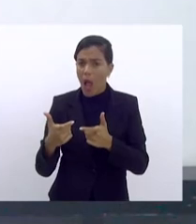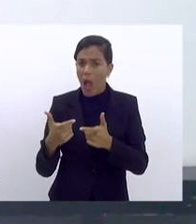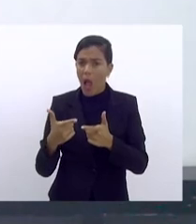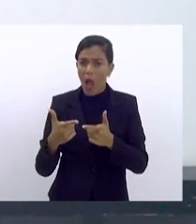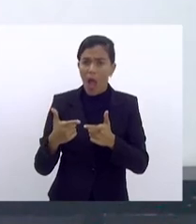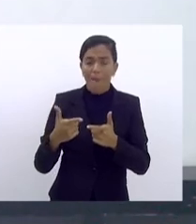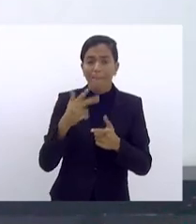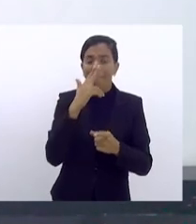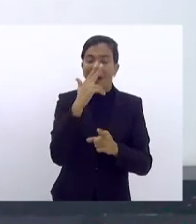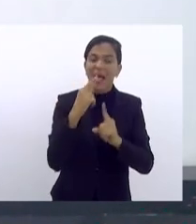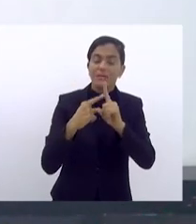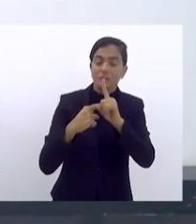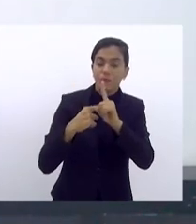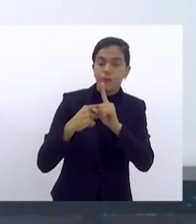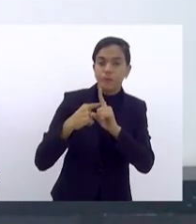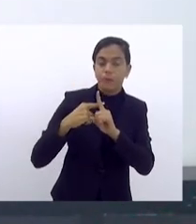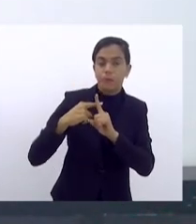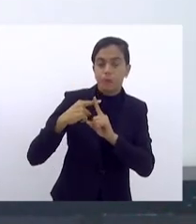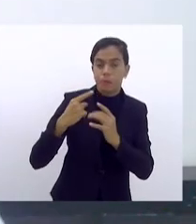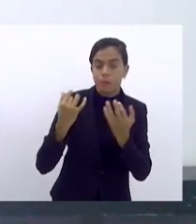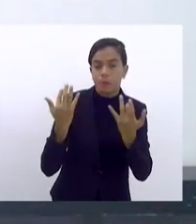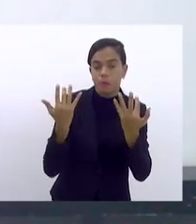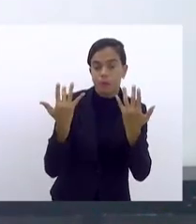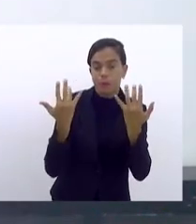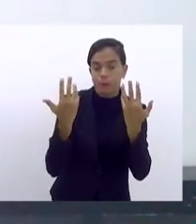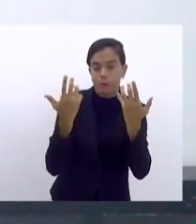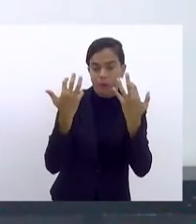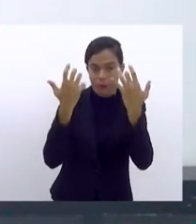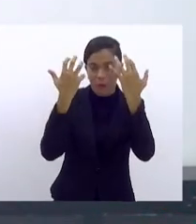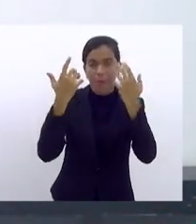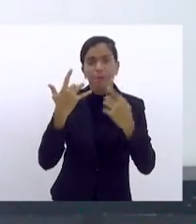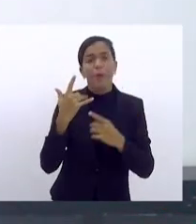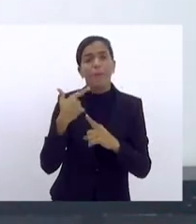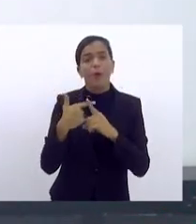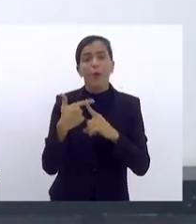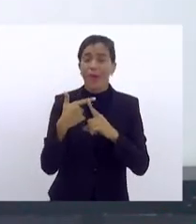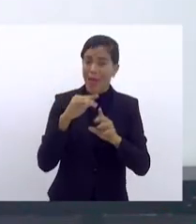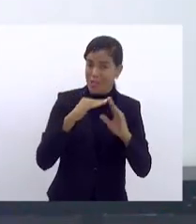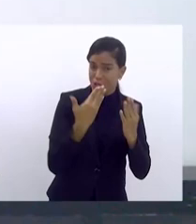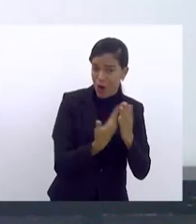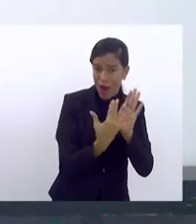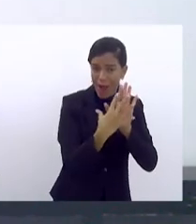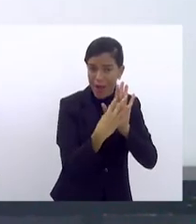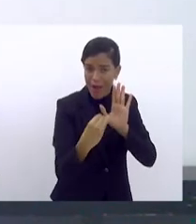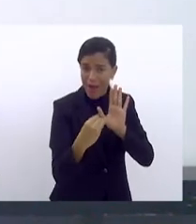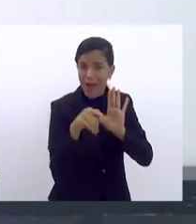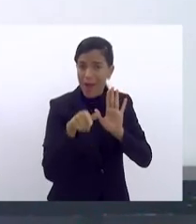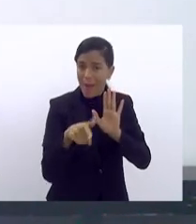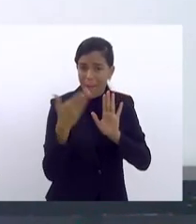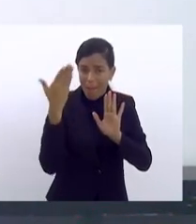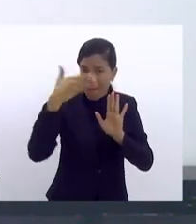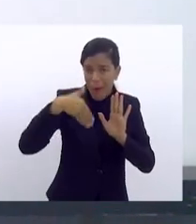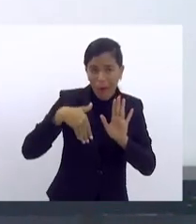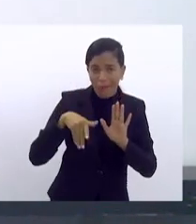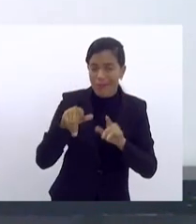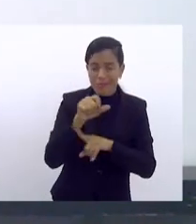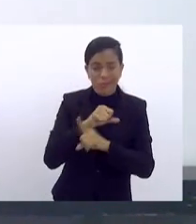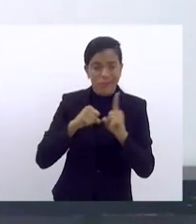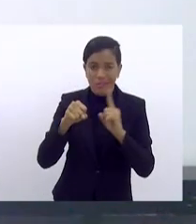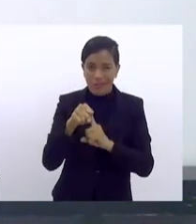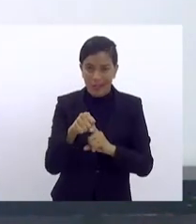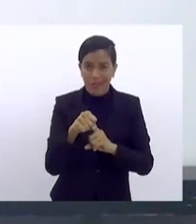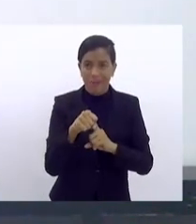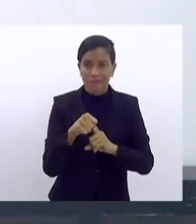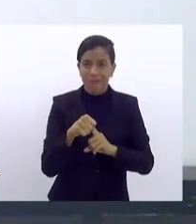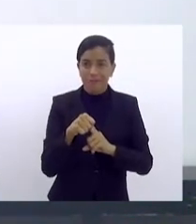temperatura e isso obviamente porque a escola é um reflexo da sociedade esse processo de adensamento